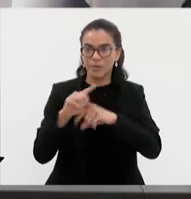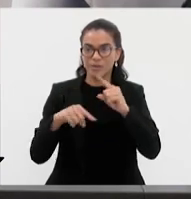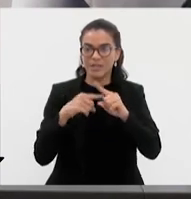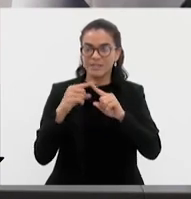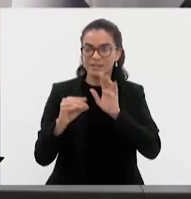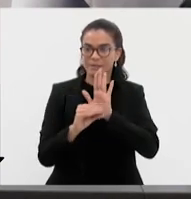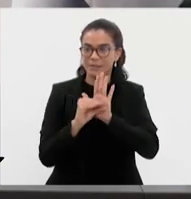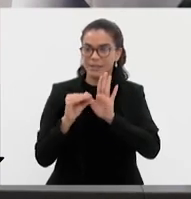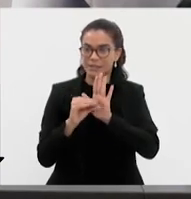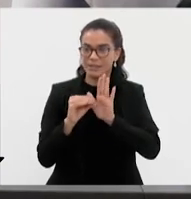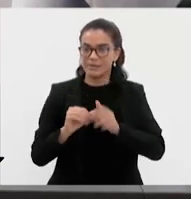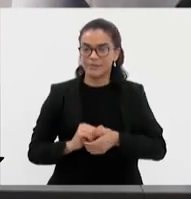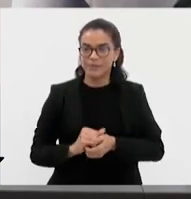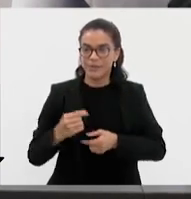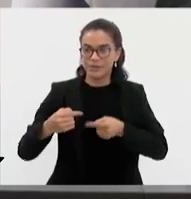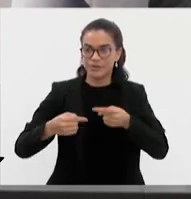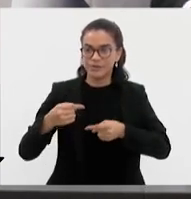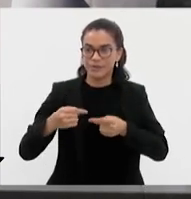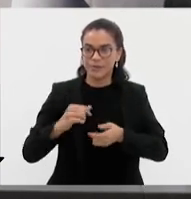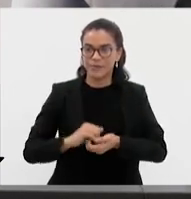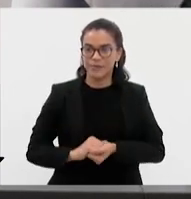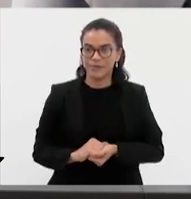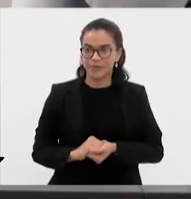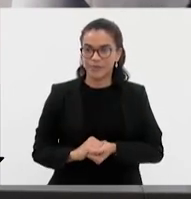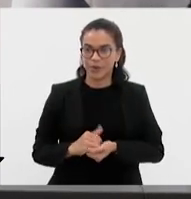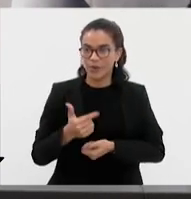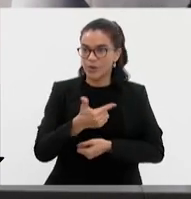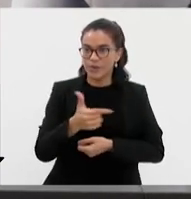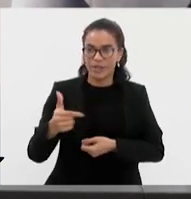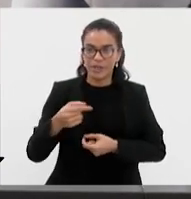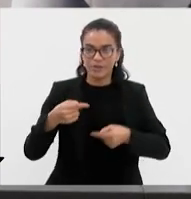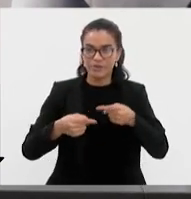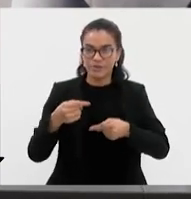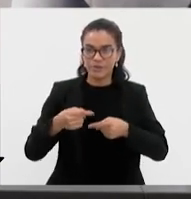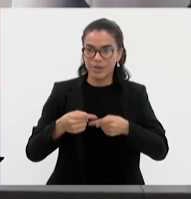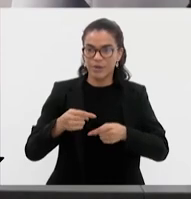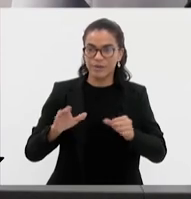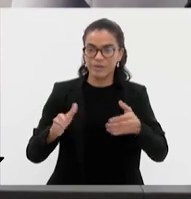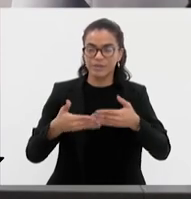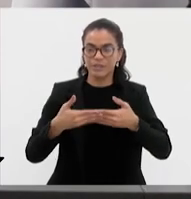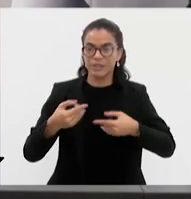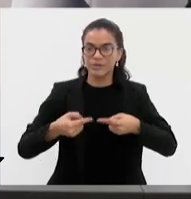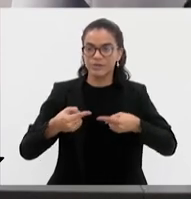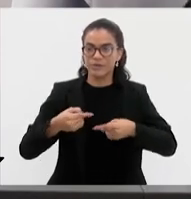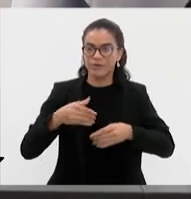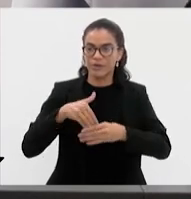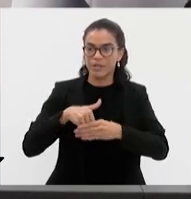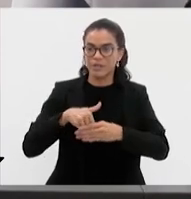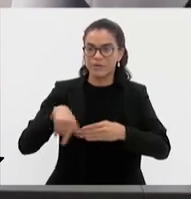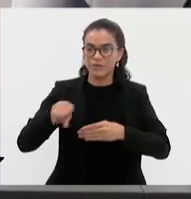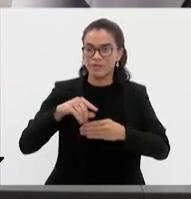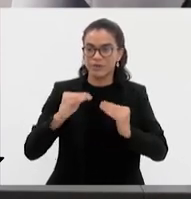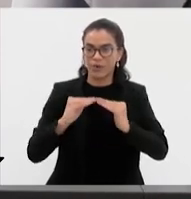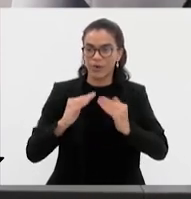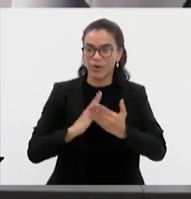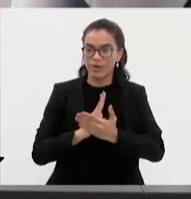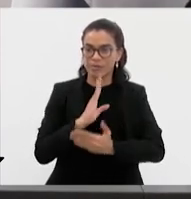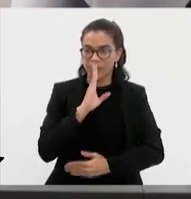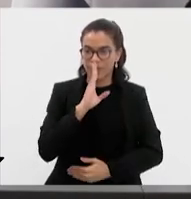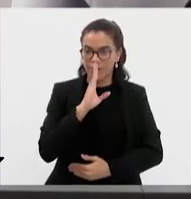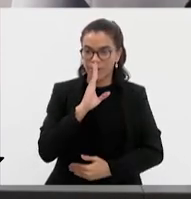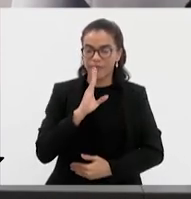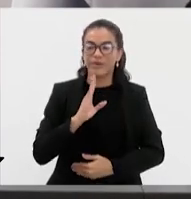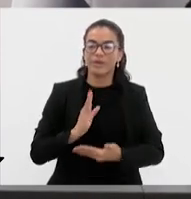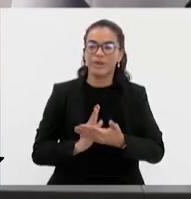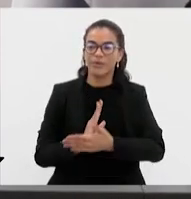emendas. Em discussão. Não havendo quem queira discutir, encerrada a discussão, em votação, senhores que aprovam, permaneçam como